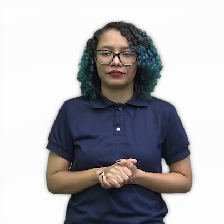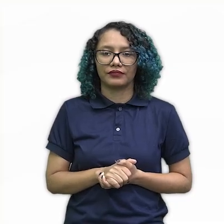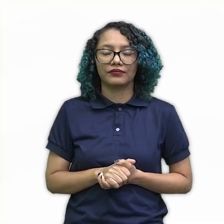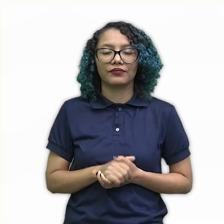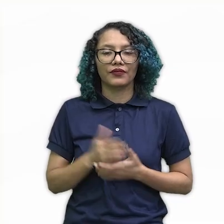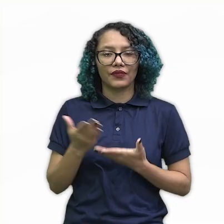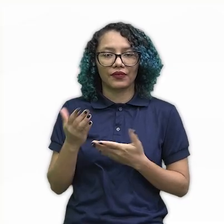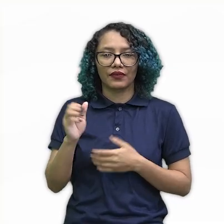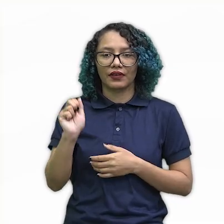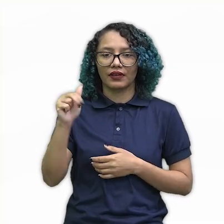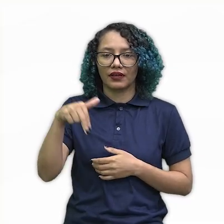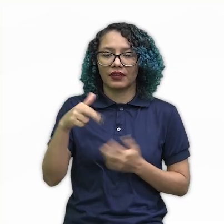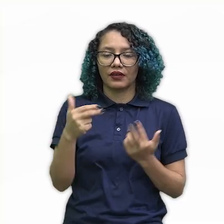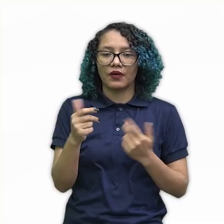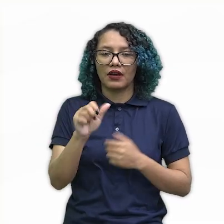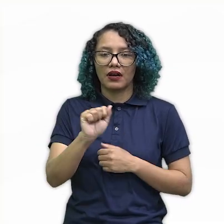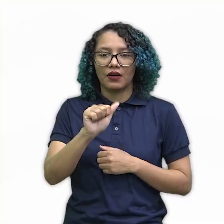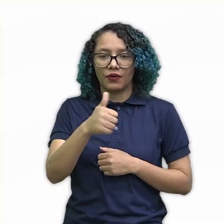igual a A1